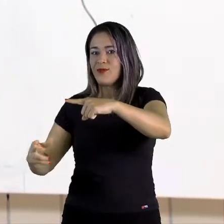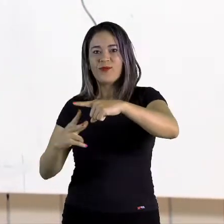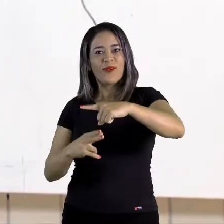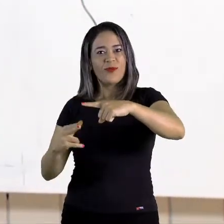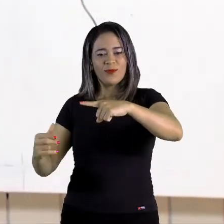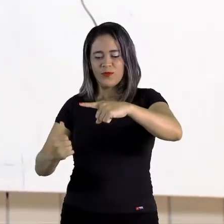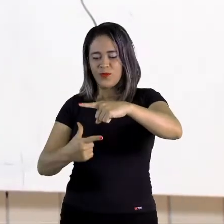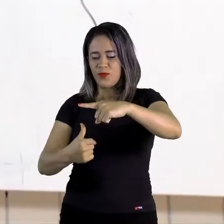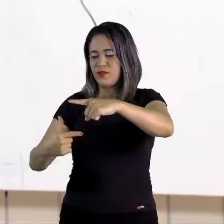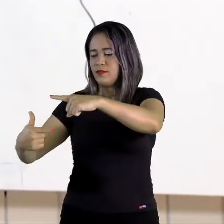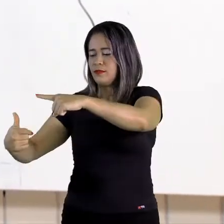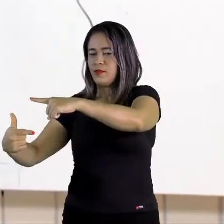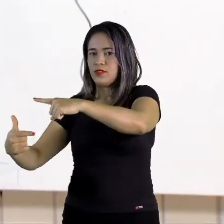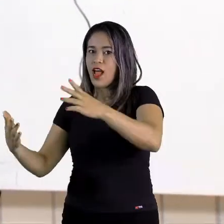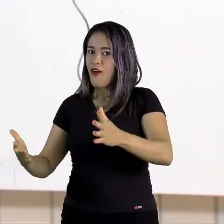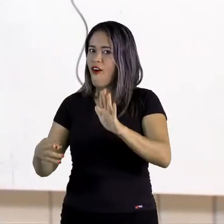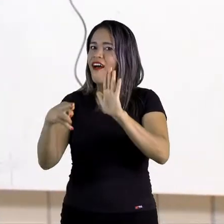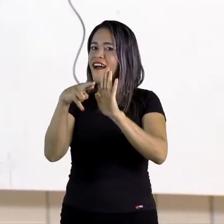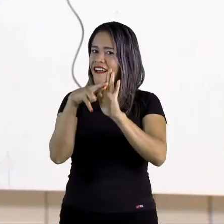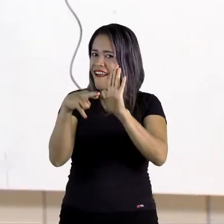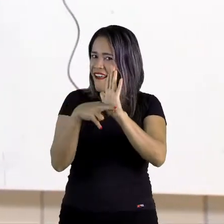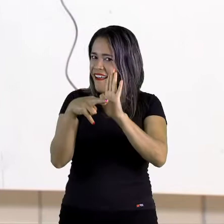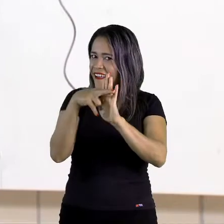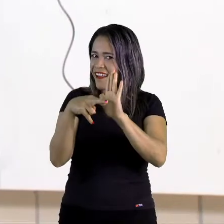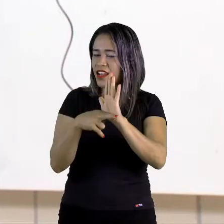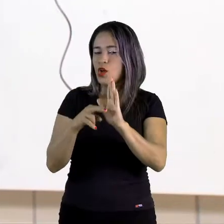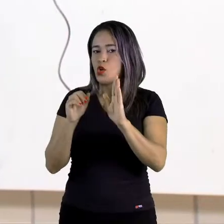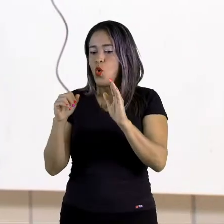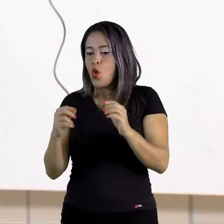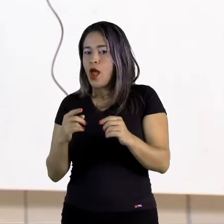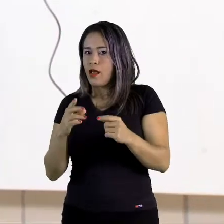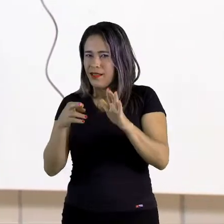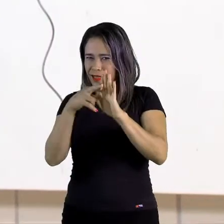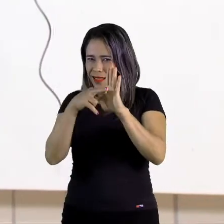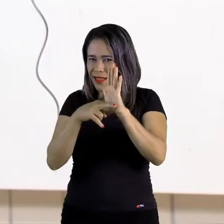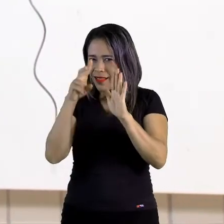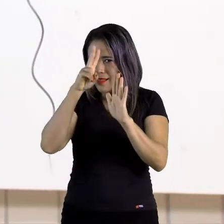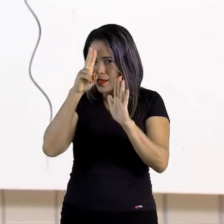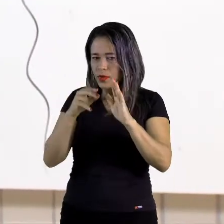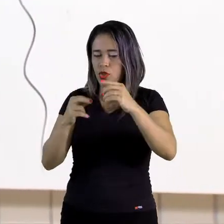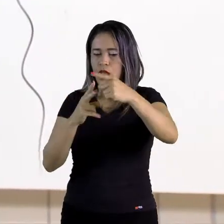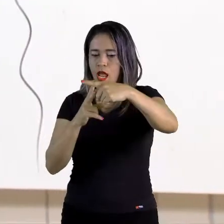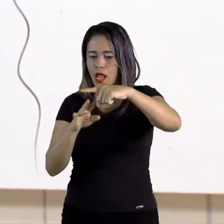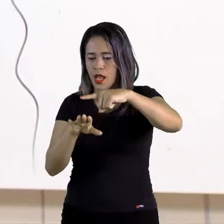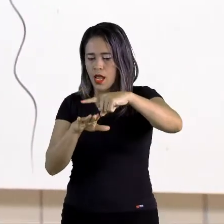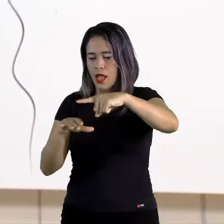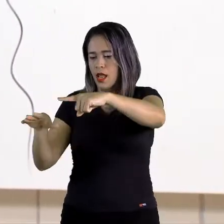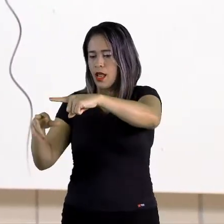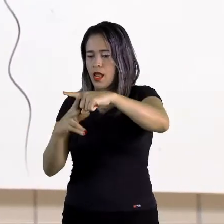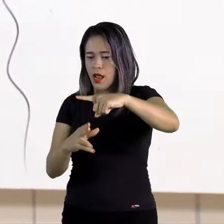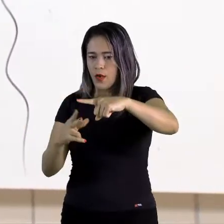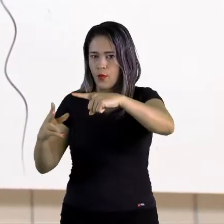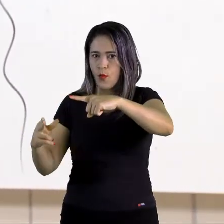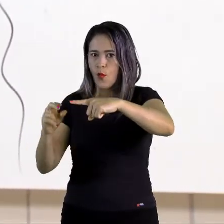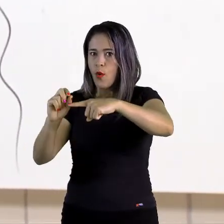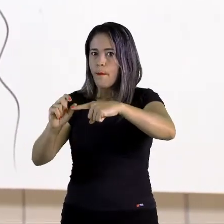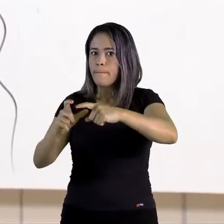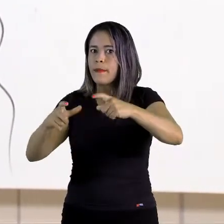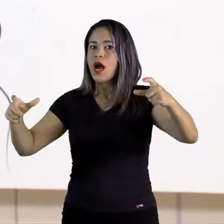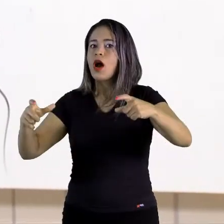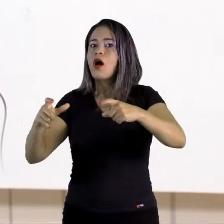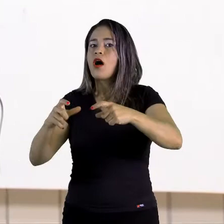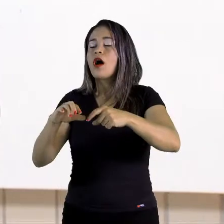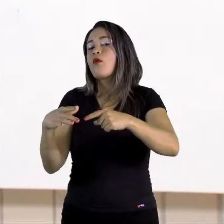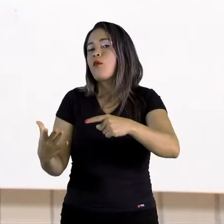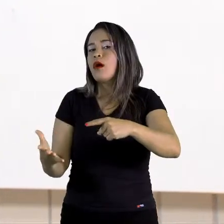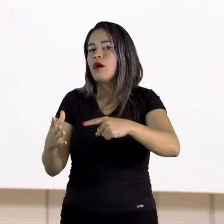eu recorro à regrinha, que quando os dois denominadores são iguais, a maior fração é que tiver o número